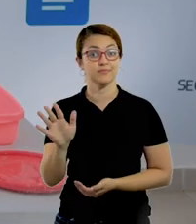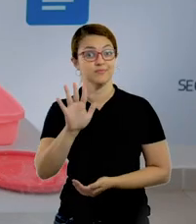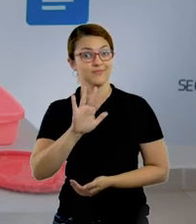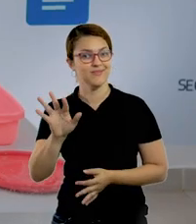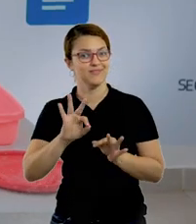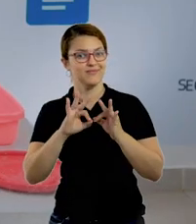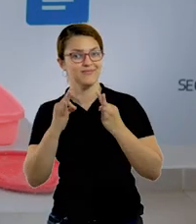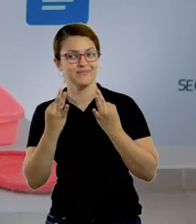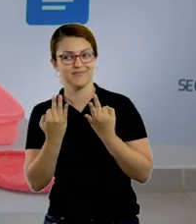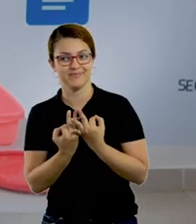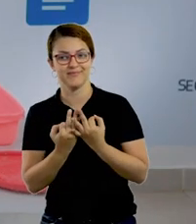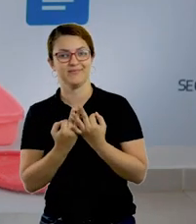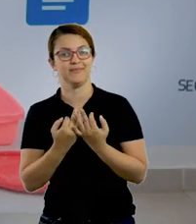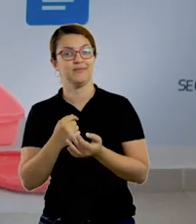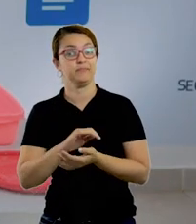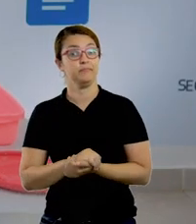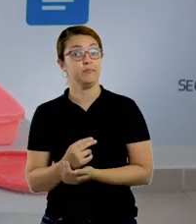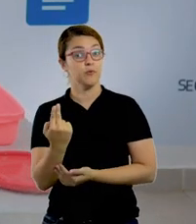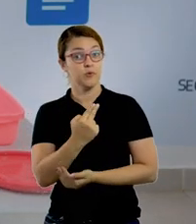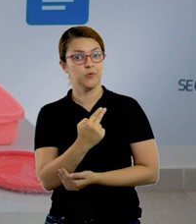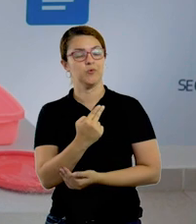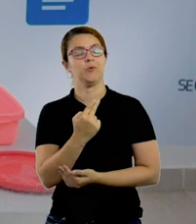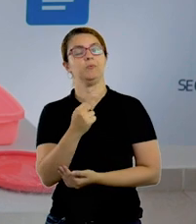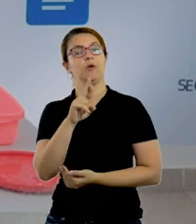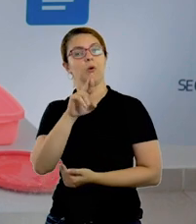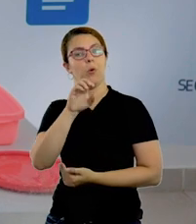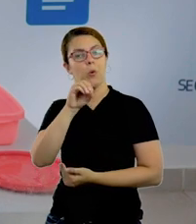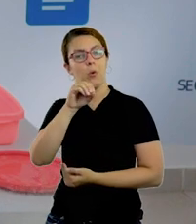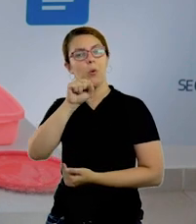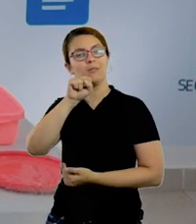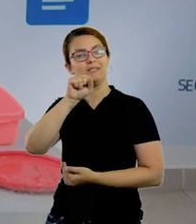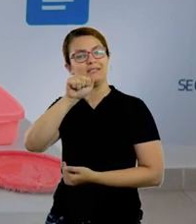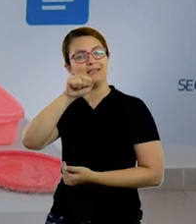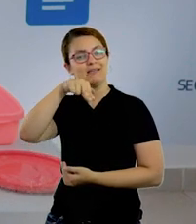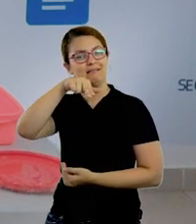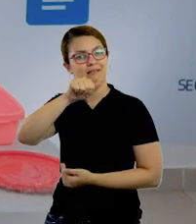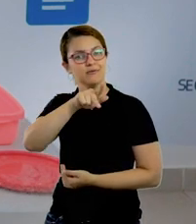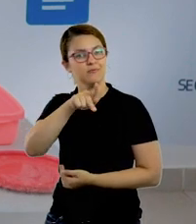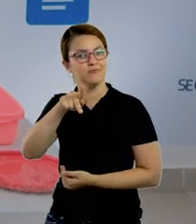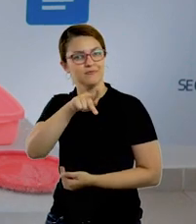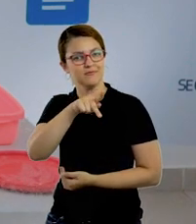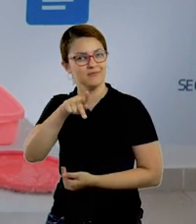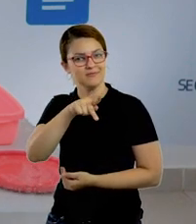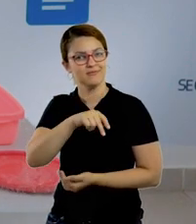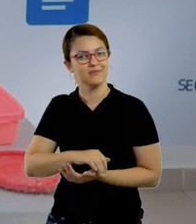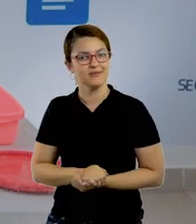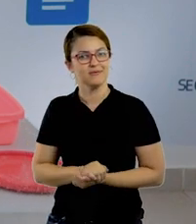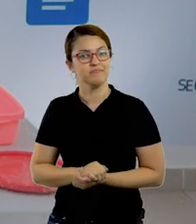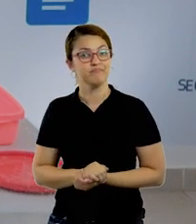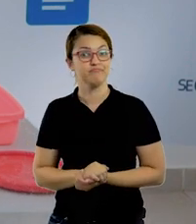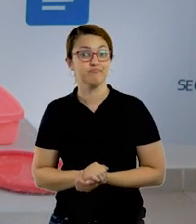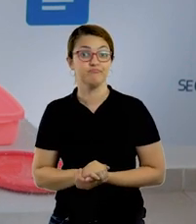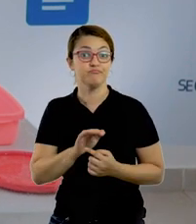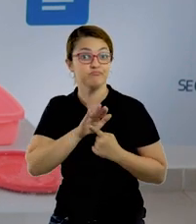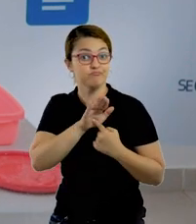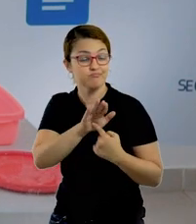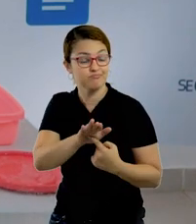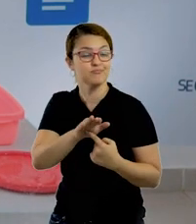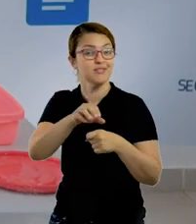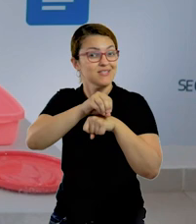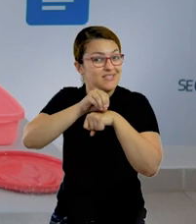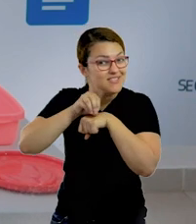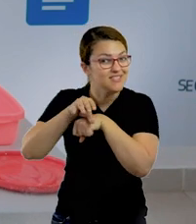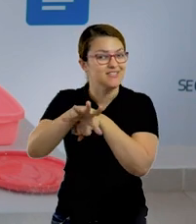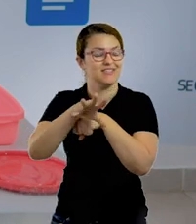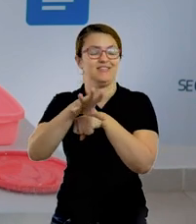Oi família, eu sou a professora Rosana, espero que vocês estejam bem e eu estou aqui mais uma vez para trazer mais ideias para